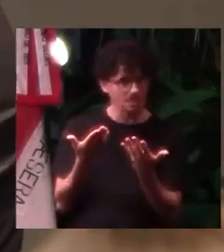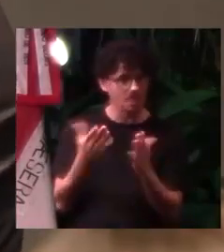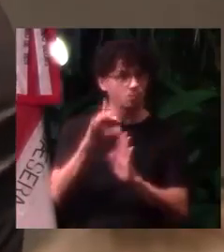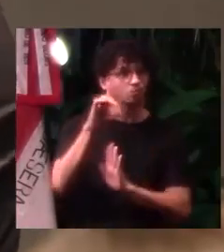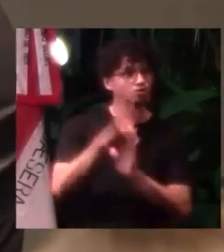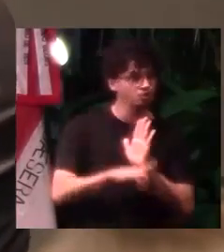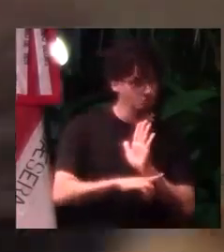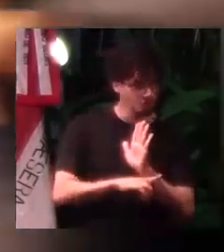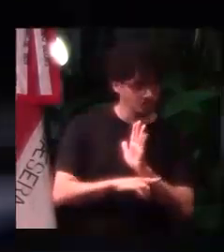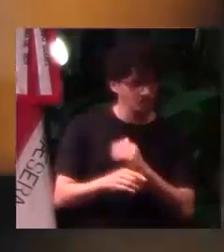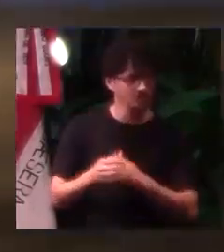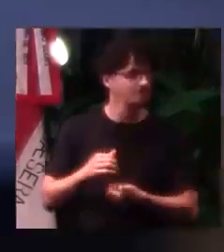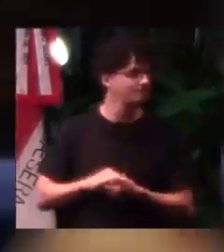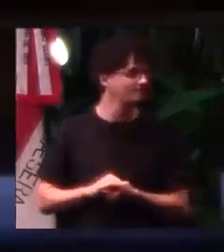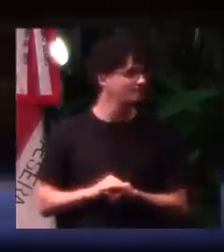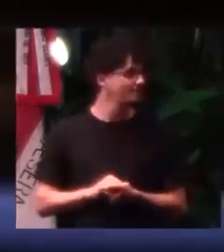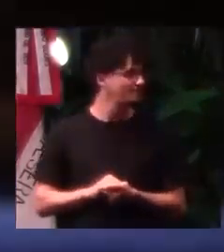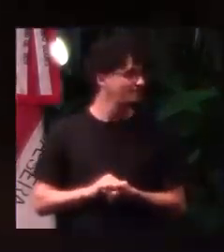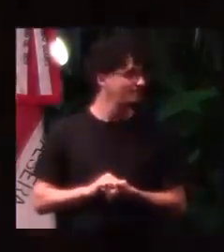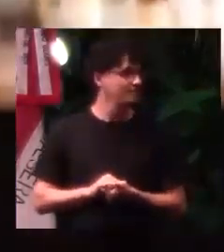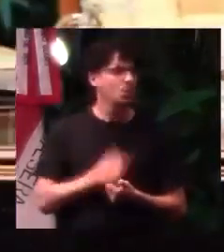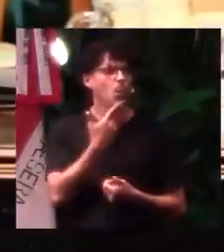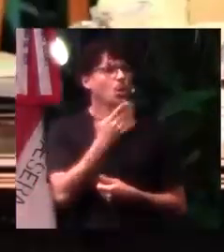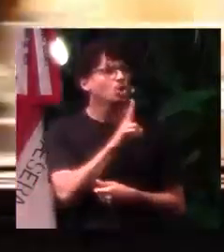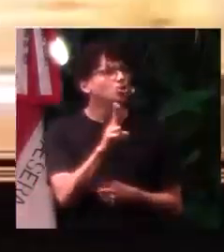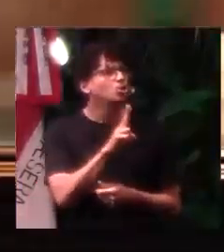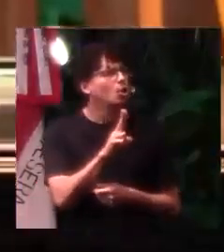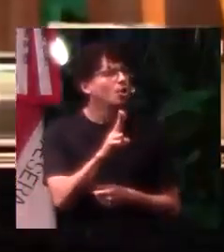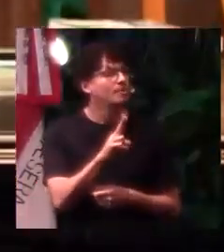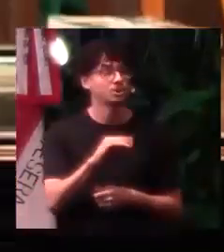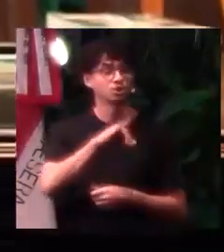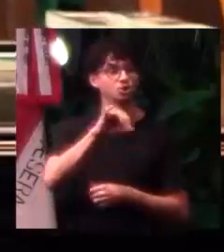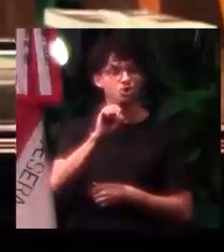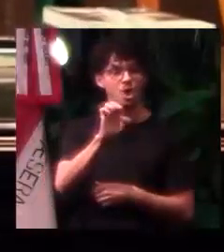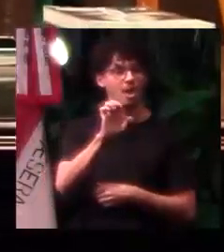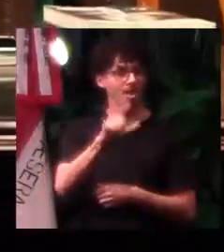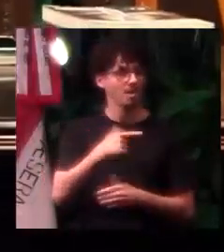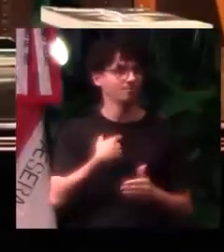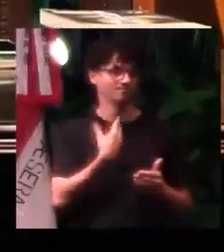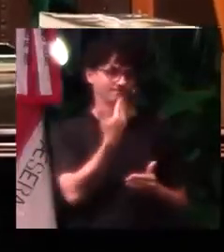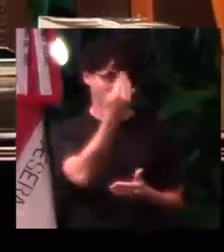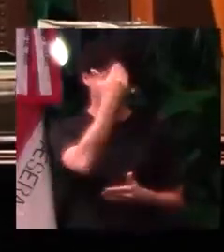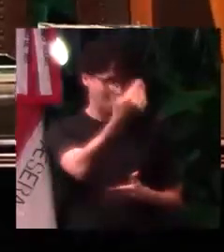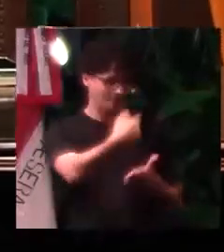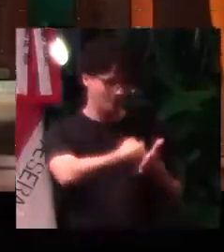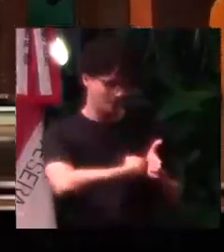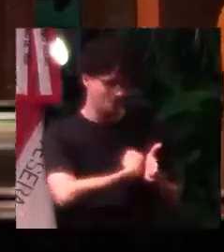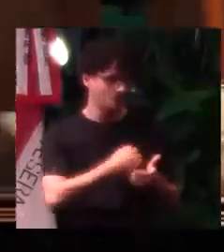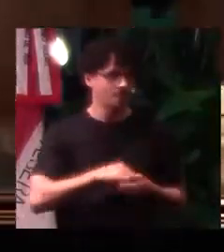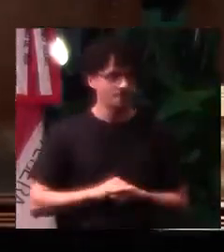direito. Qual é o seu nome mesmo? É Joel. Joel, obrigado pela pergunta.